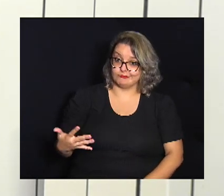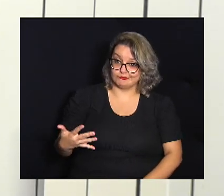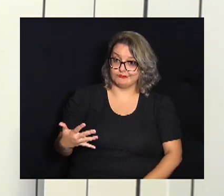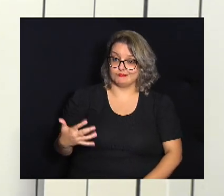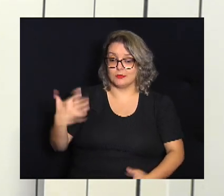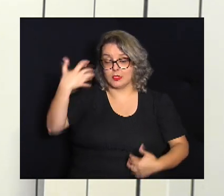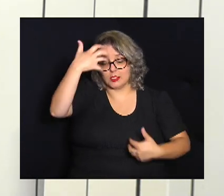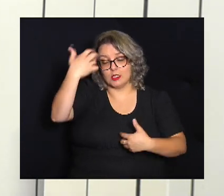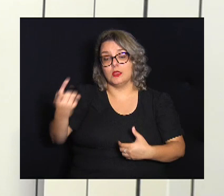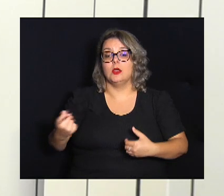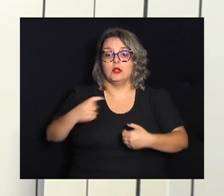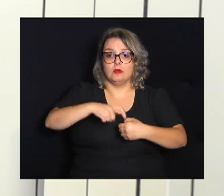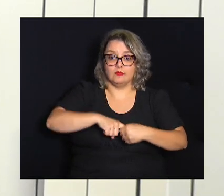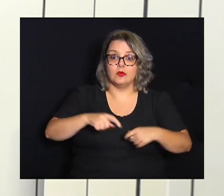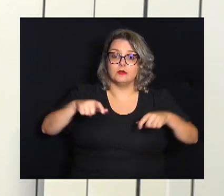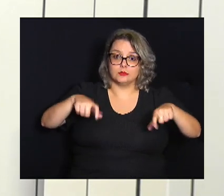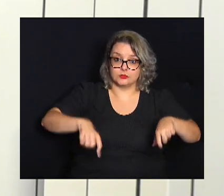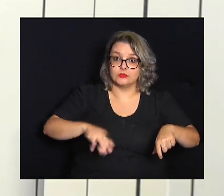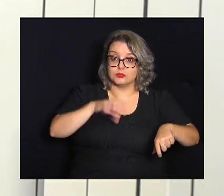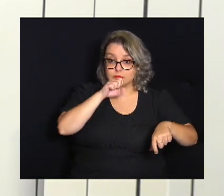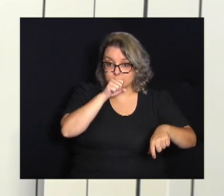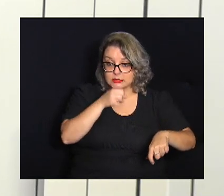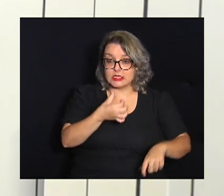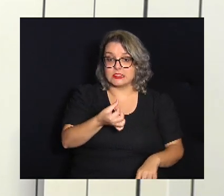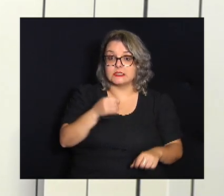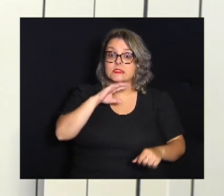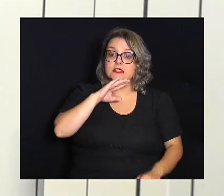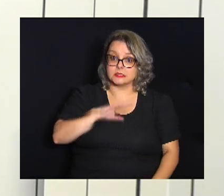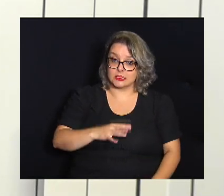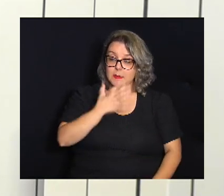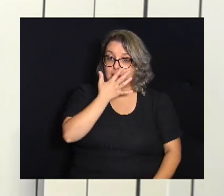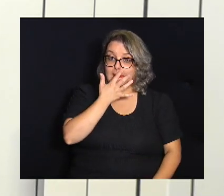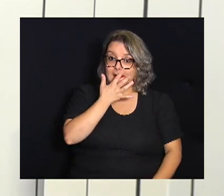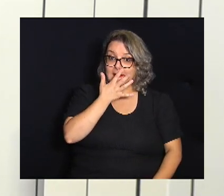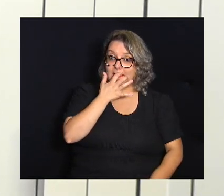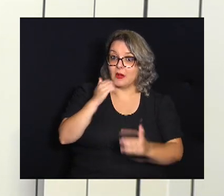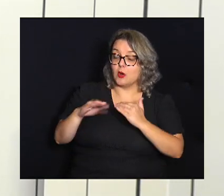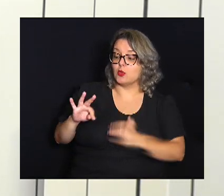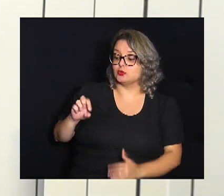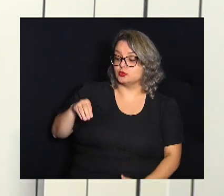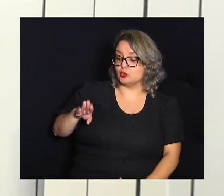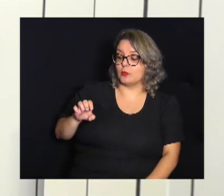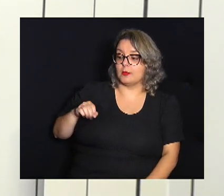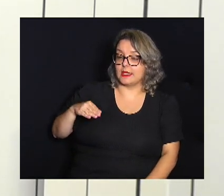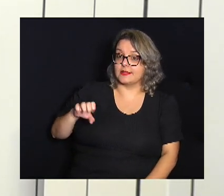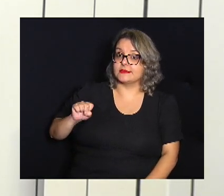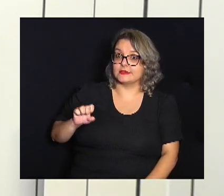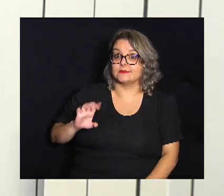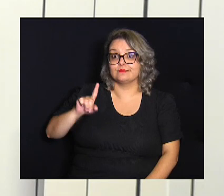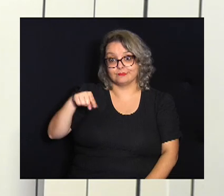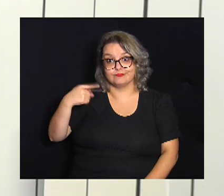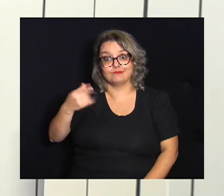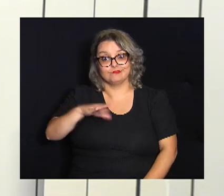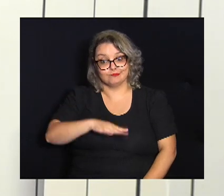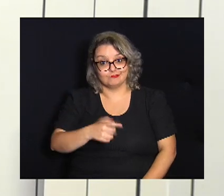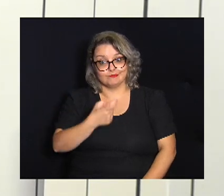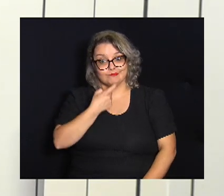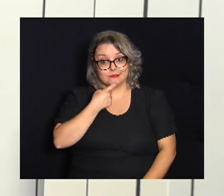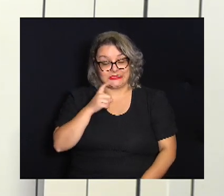Macaca volta a campo no sábado, 6 horas da tarde, contra o Tombense, fora de casa,